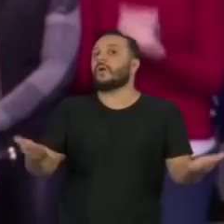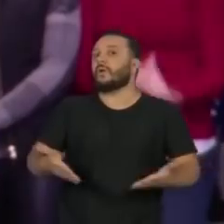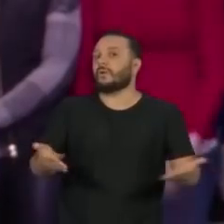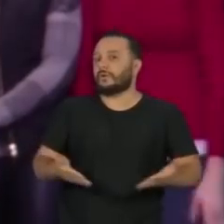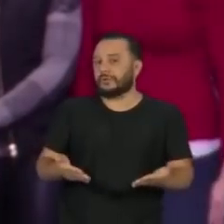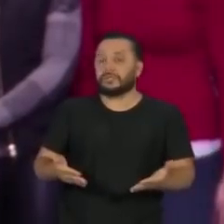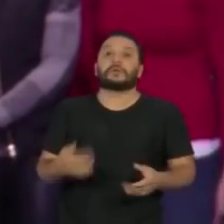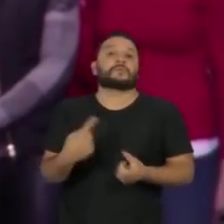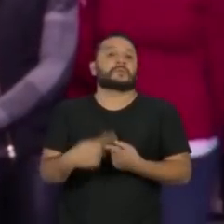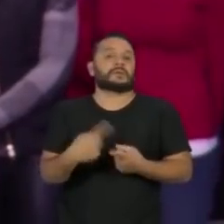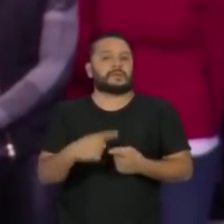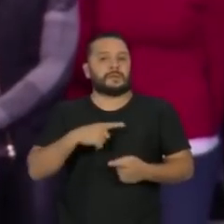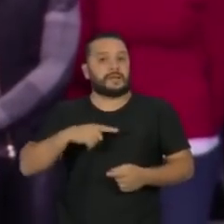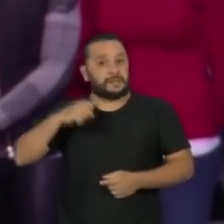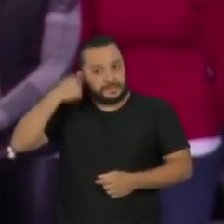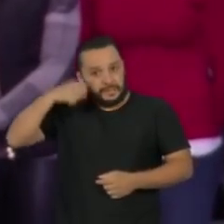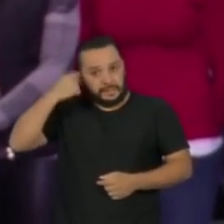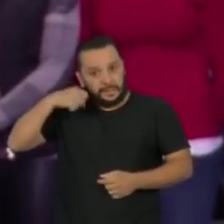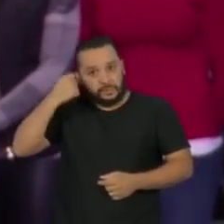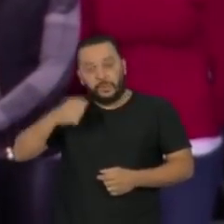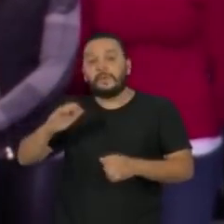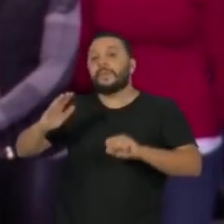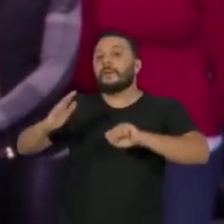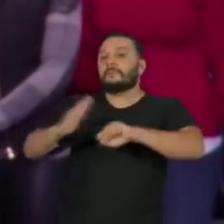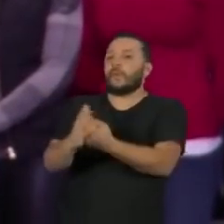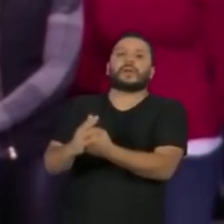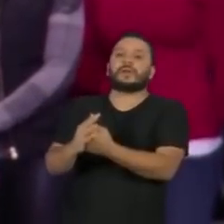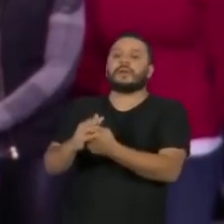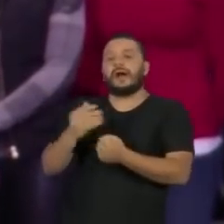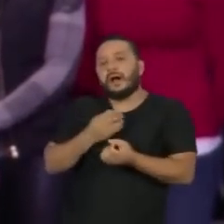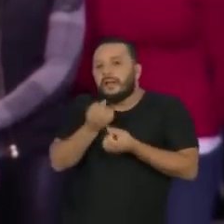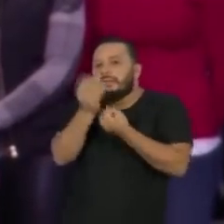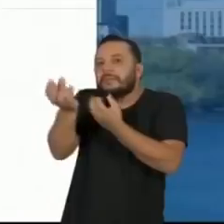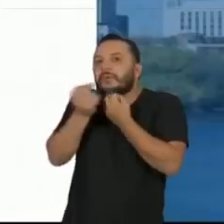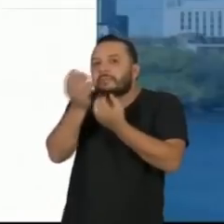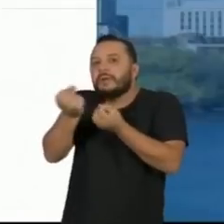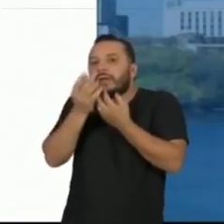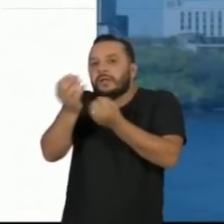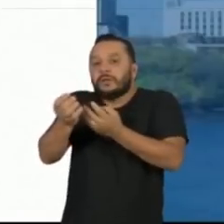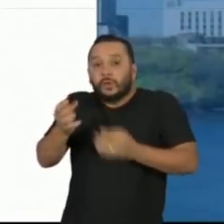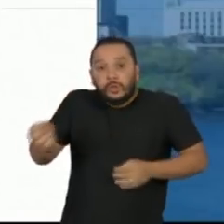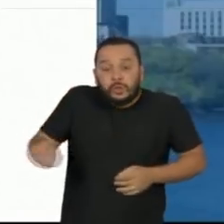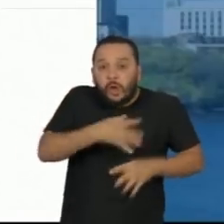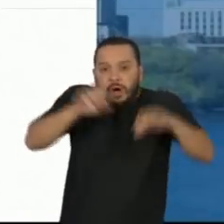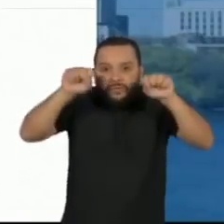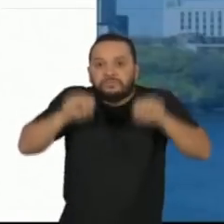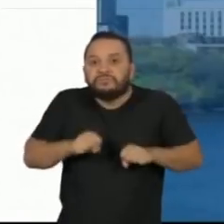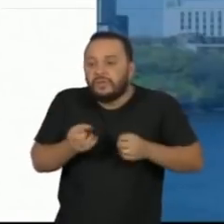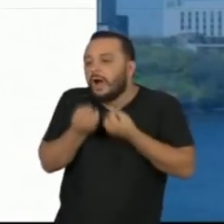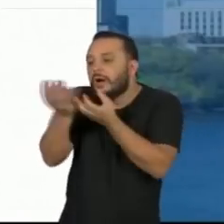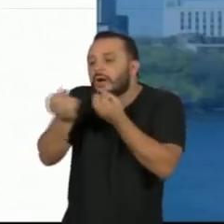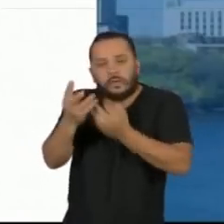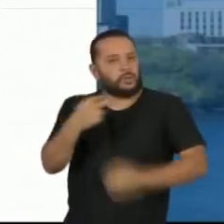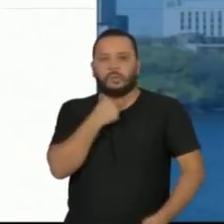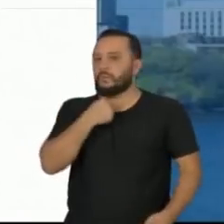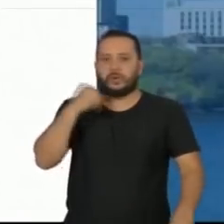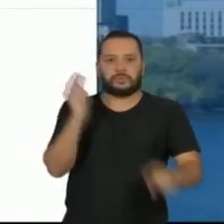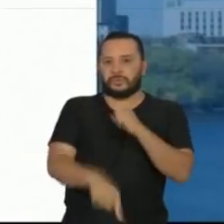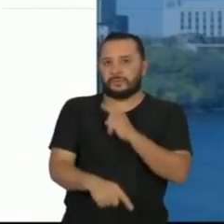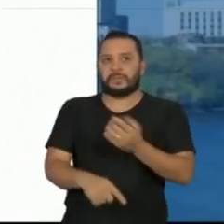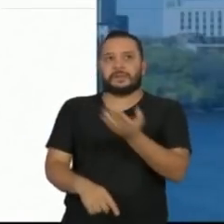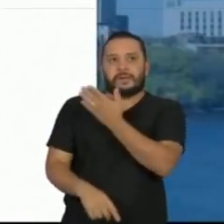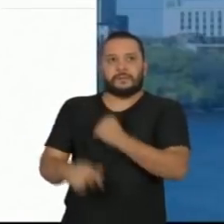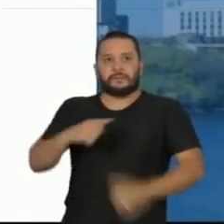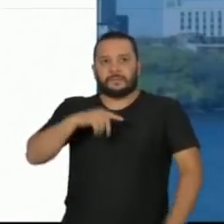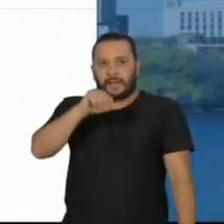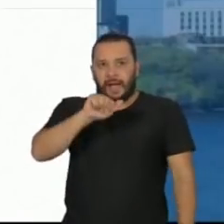após um senador republicano bloquear o depoimento de novas testemunhas. Apesar de ser do mesmo partido, Lamar